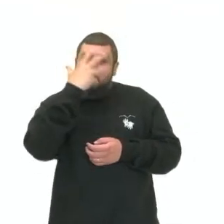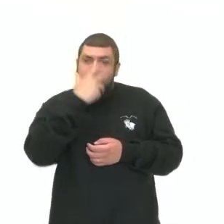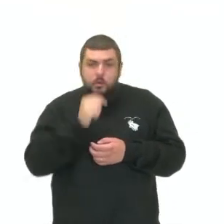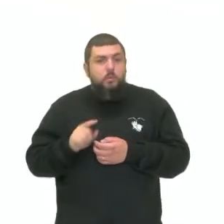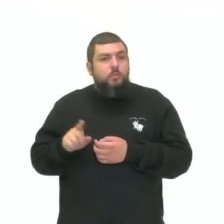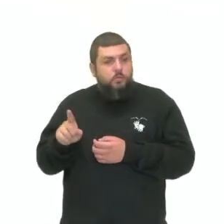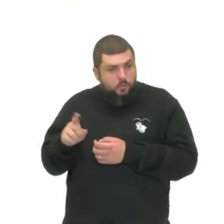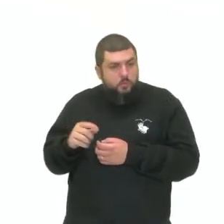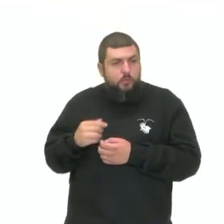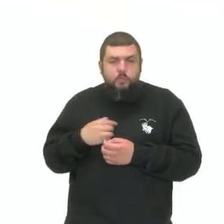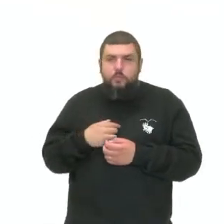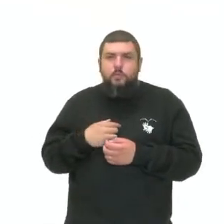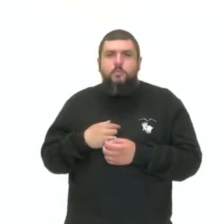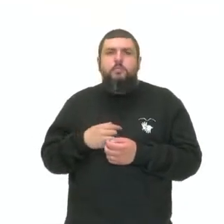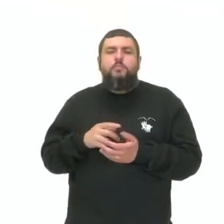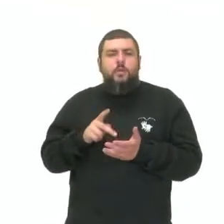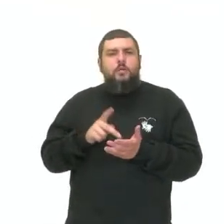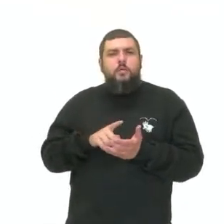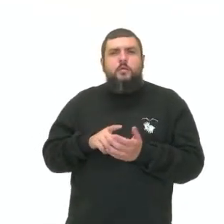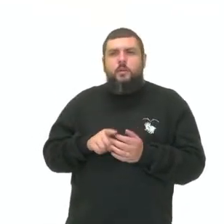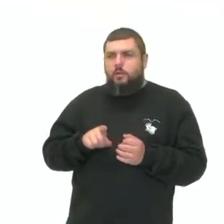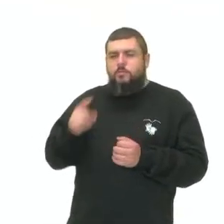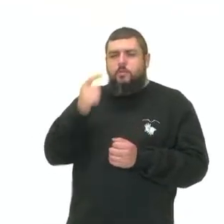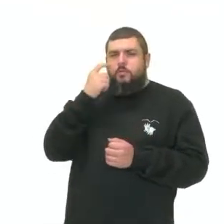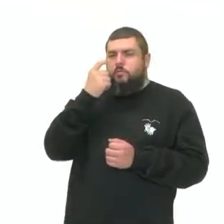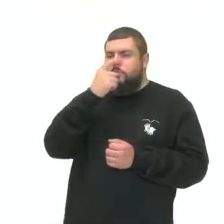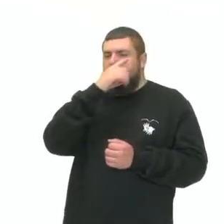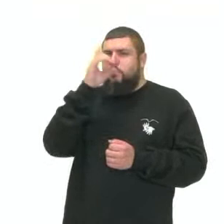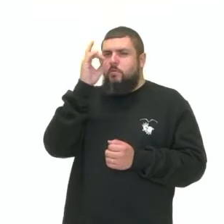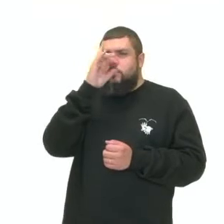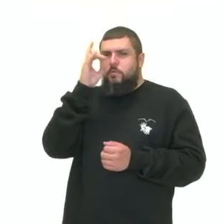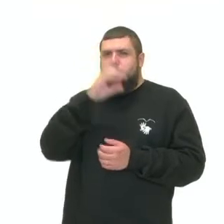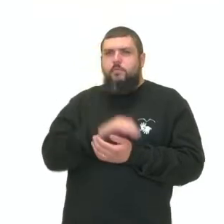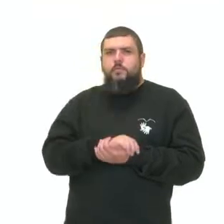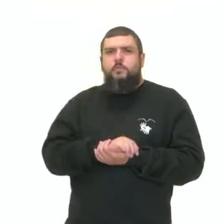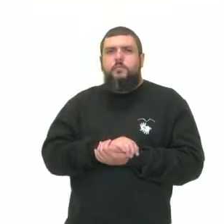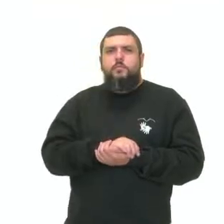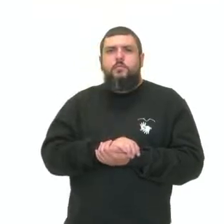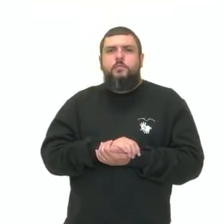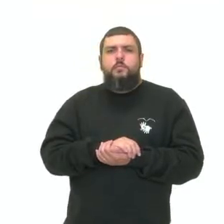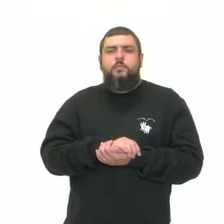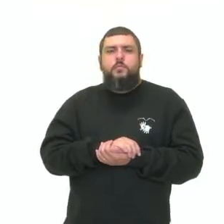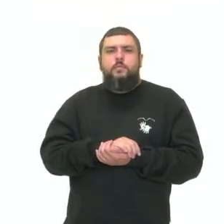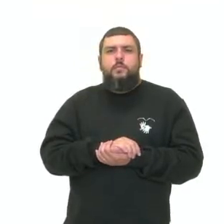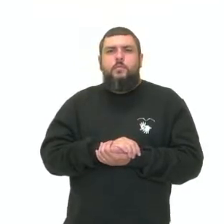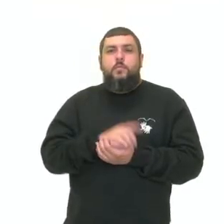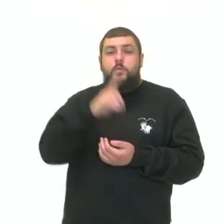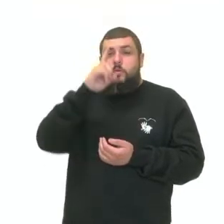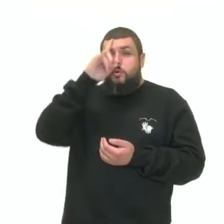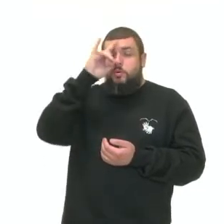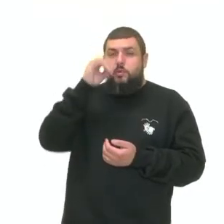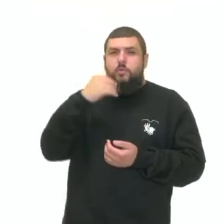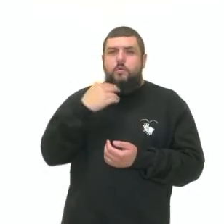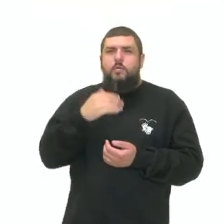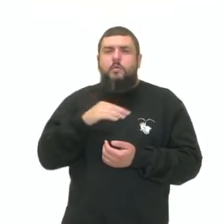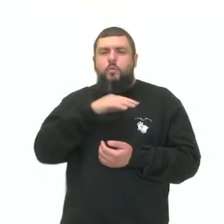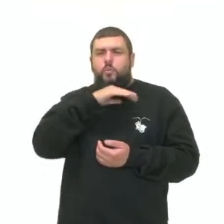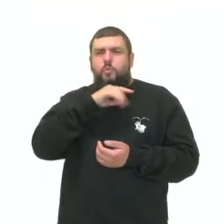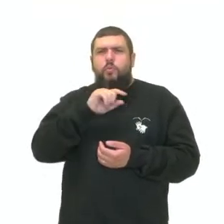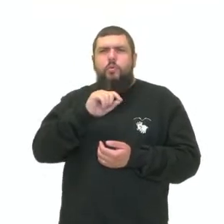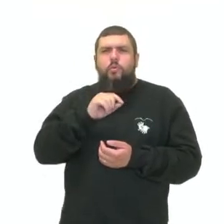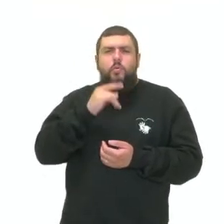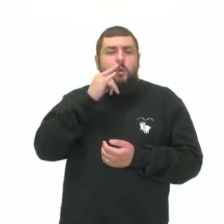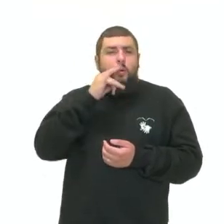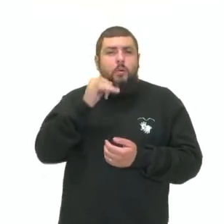meio verde. Dia ruim foi quando o pai emprestou de dar um par de sapato para ela.